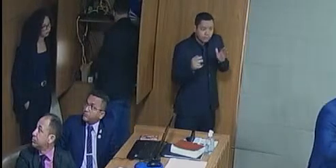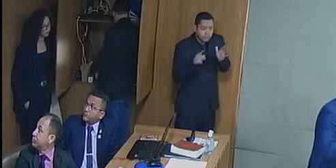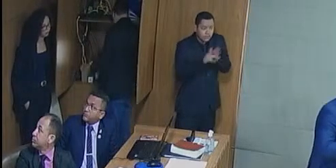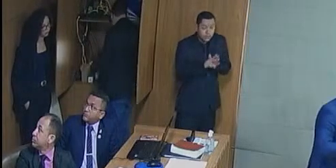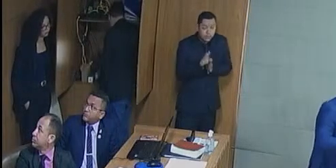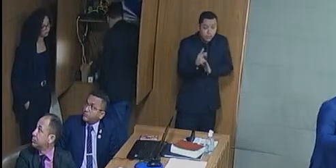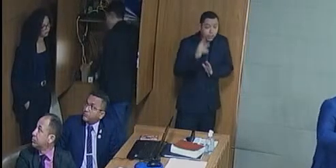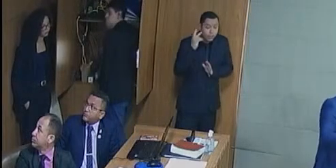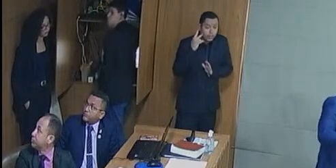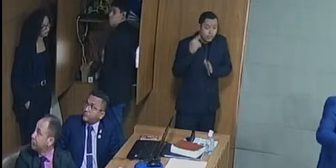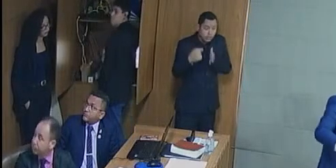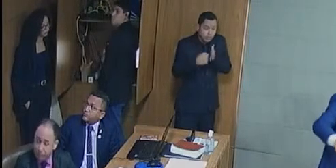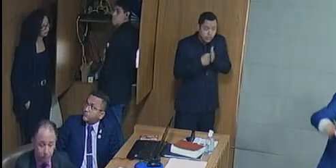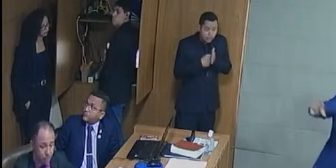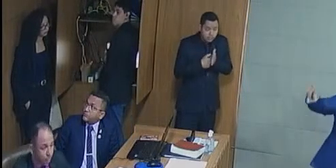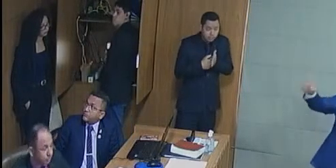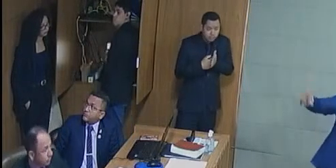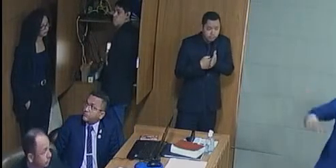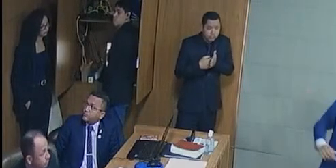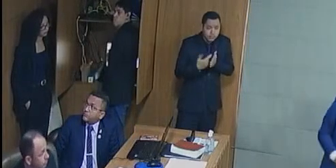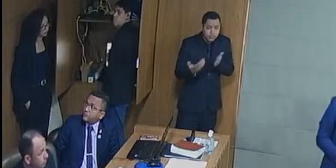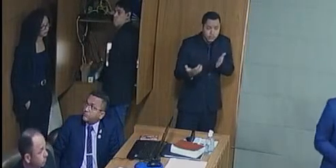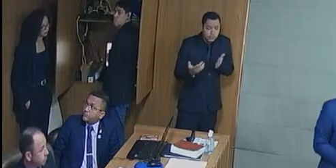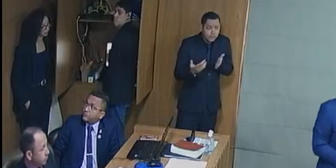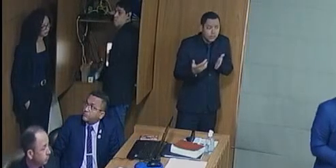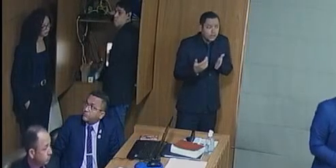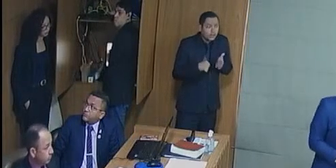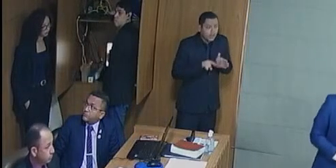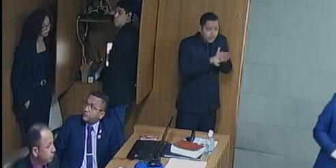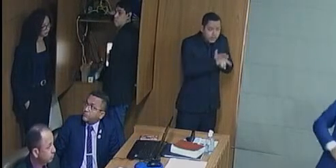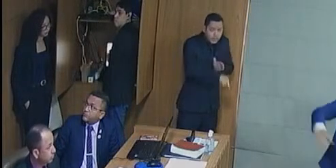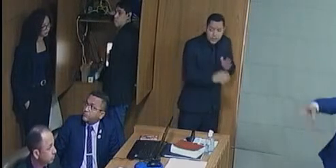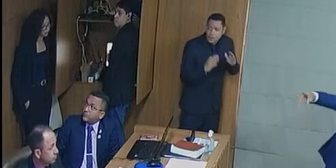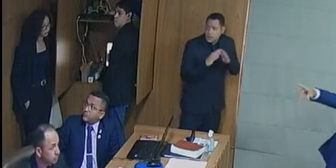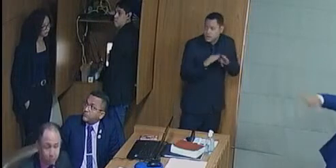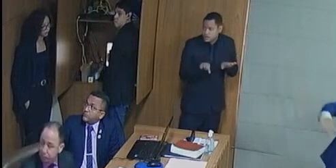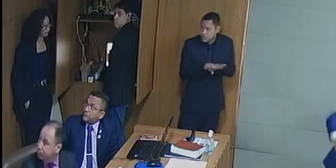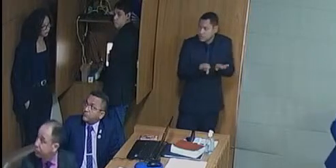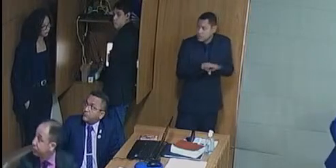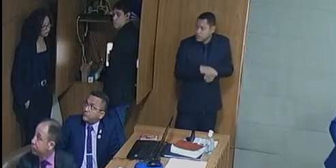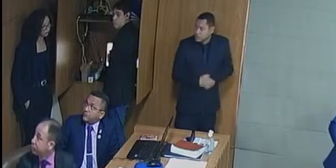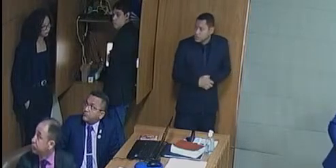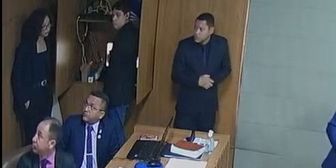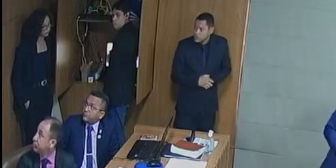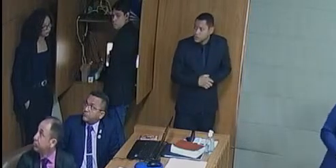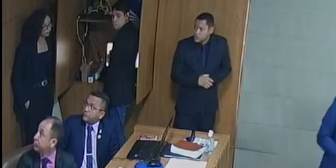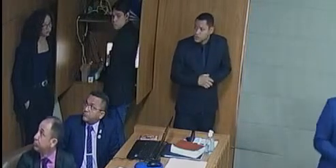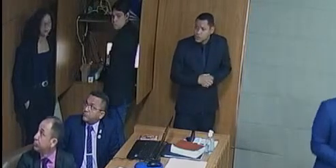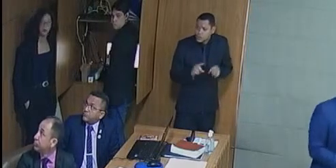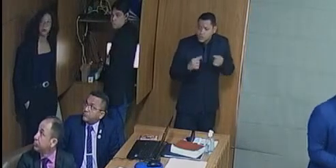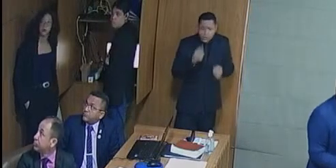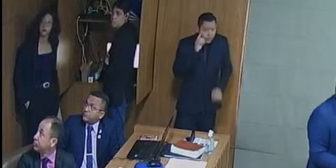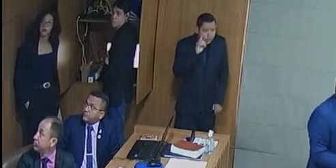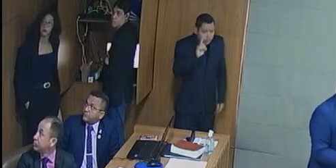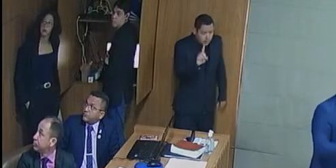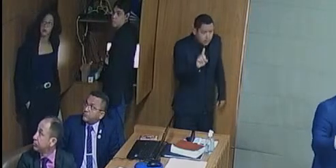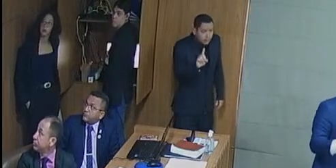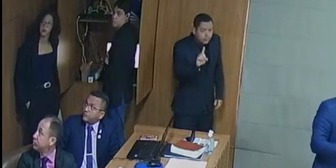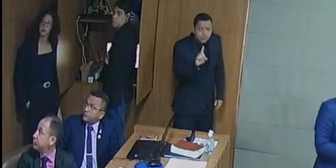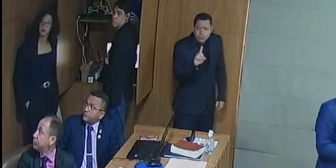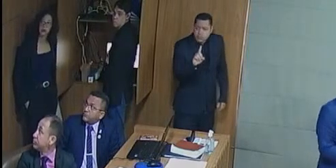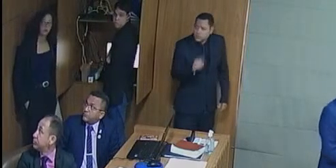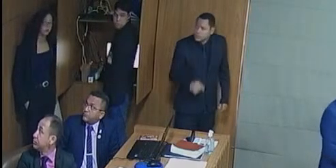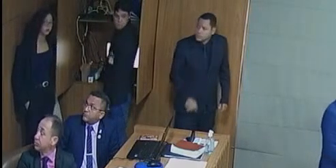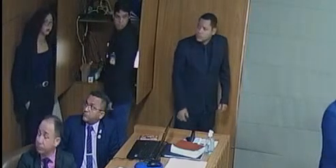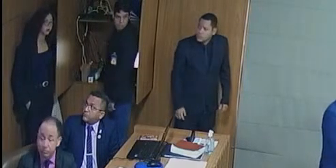investiga investig essa casa me mandando mensagem WhatsApp dout no dia seguinte Eles foram lá